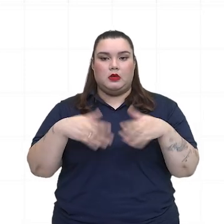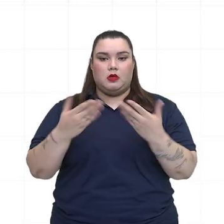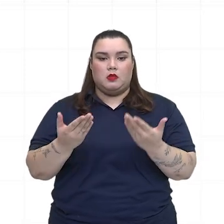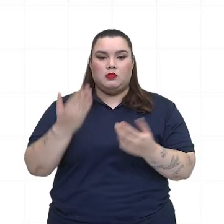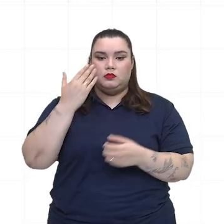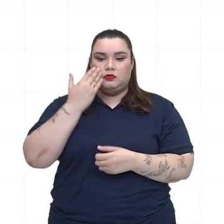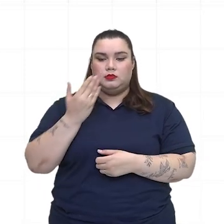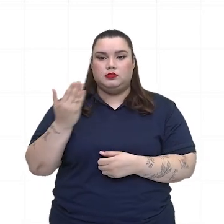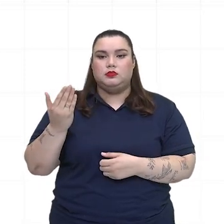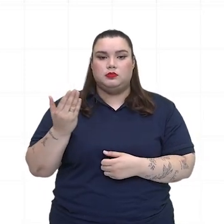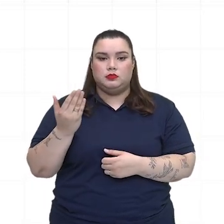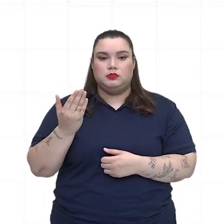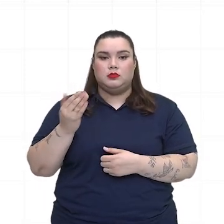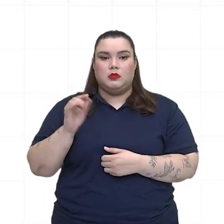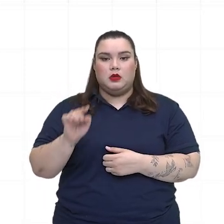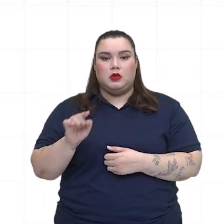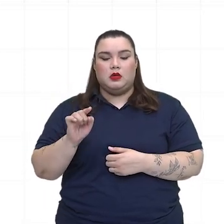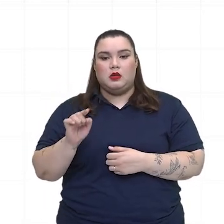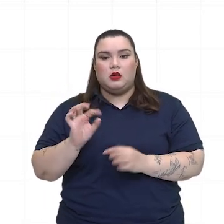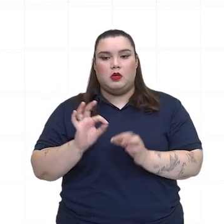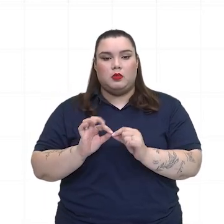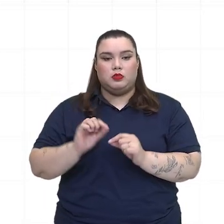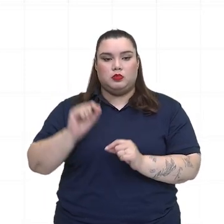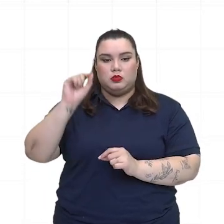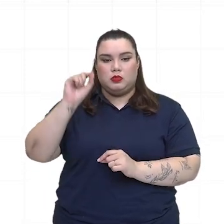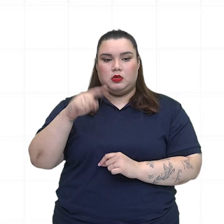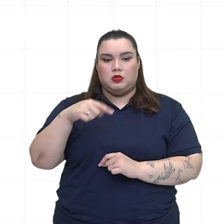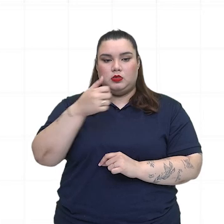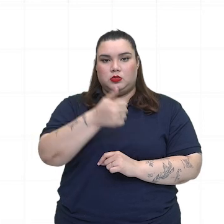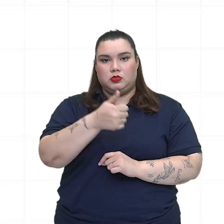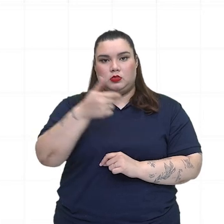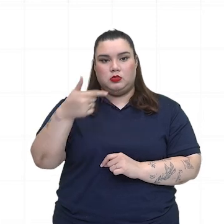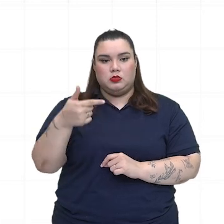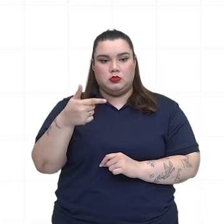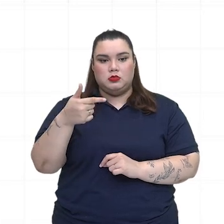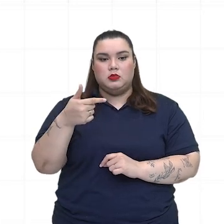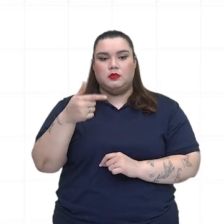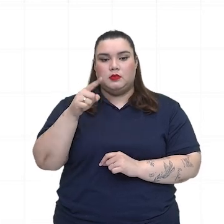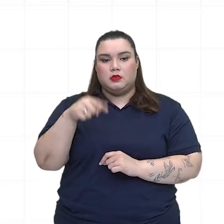valor da altura do prédio, que é de